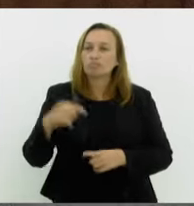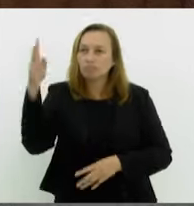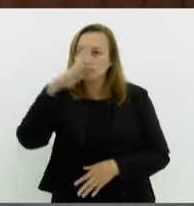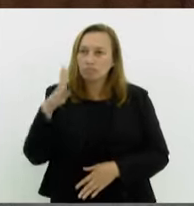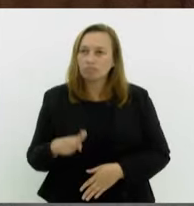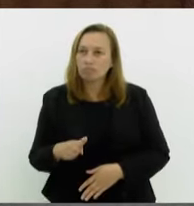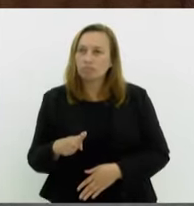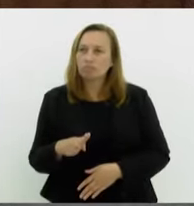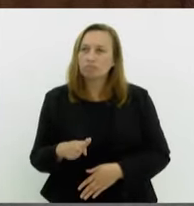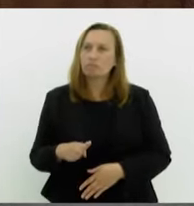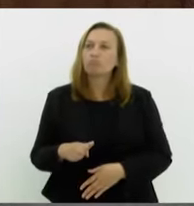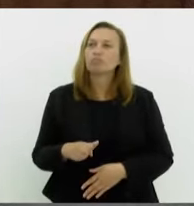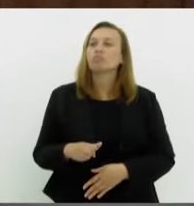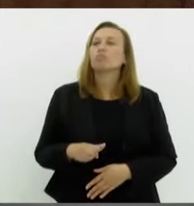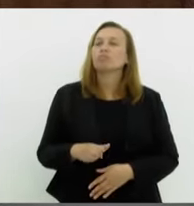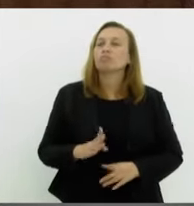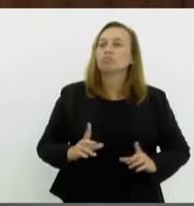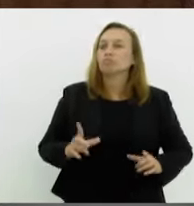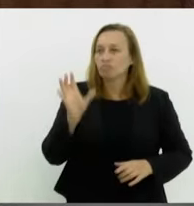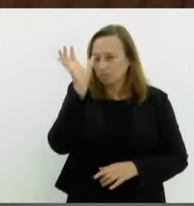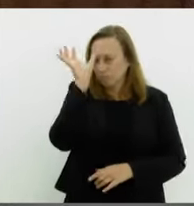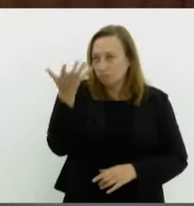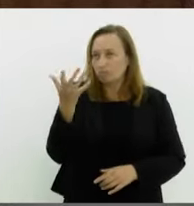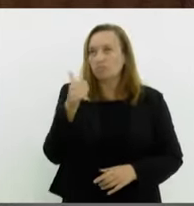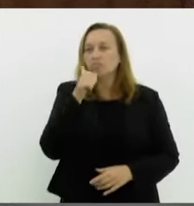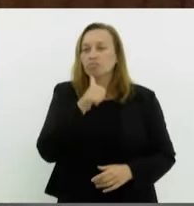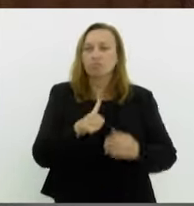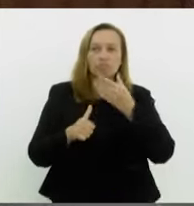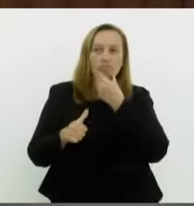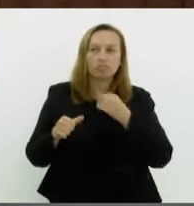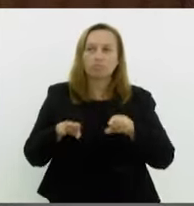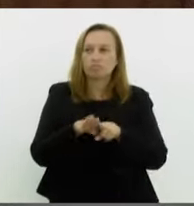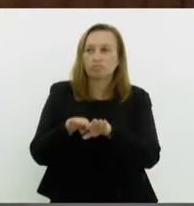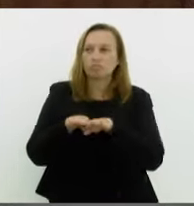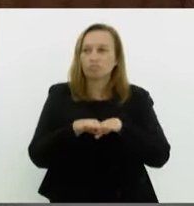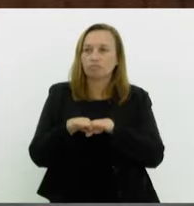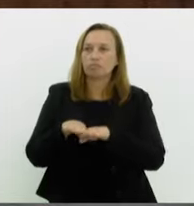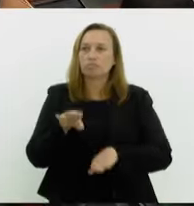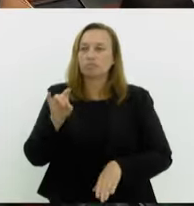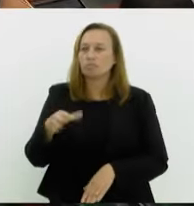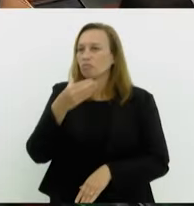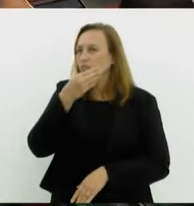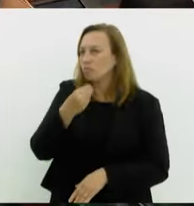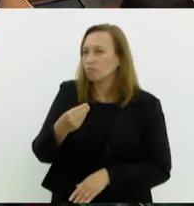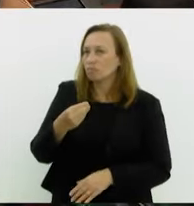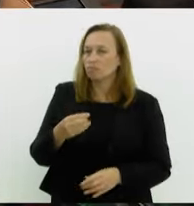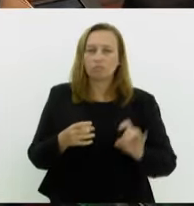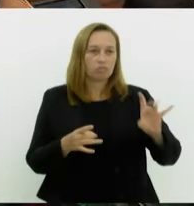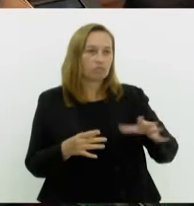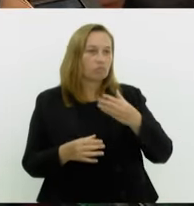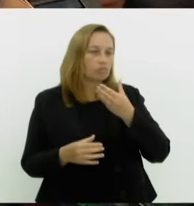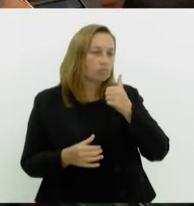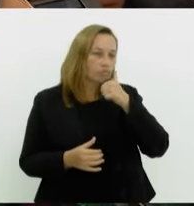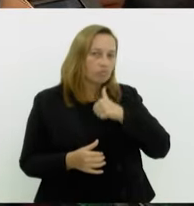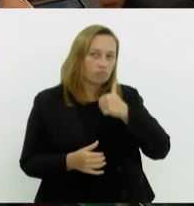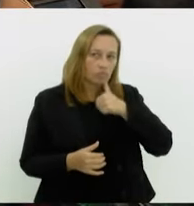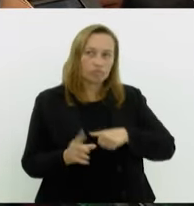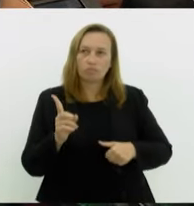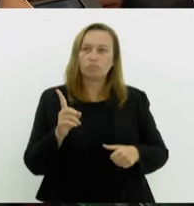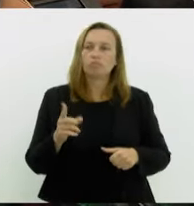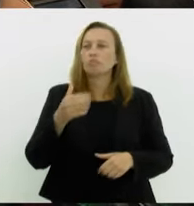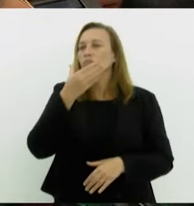ter jeito o dia que homem e mulher estiver lado a lado não adianta ser só de homens ou só de mulheres porque o homem